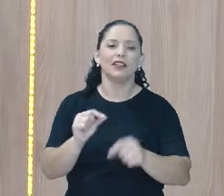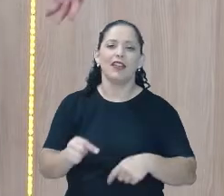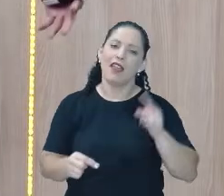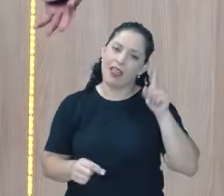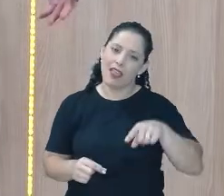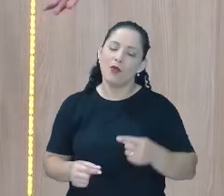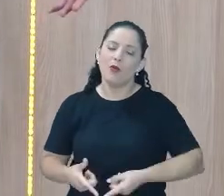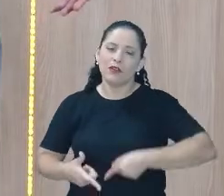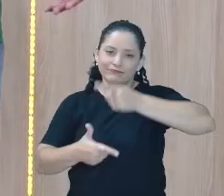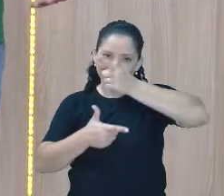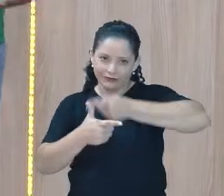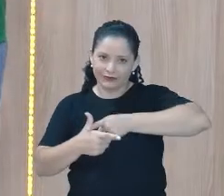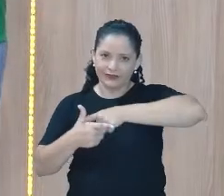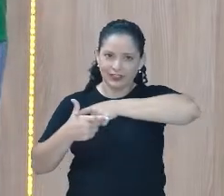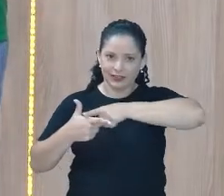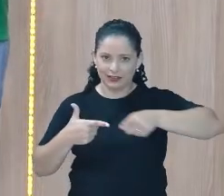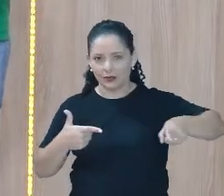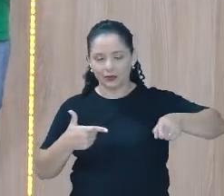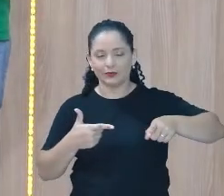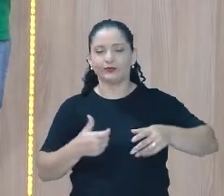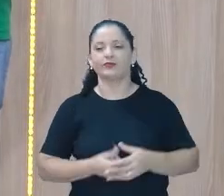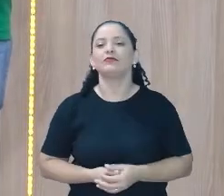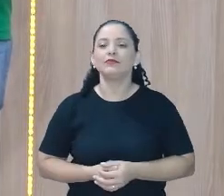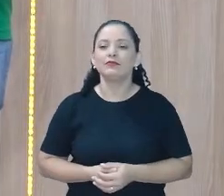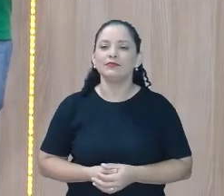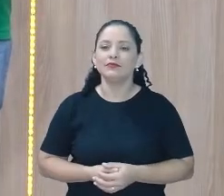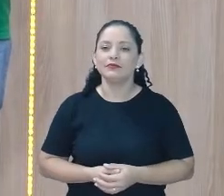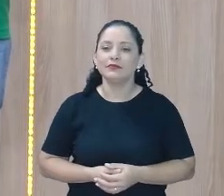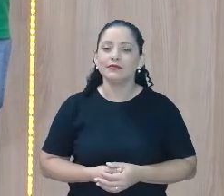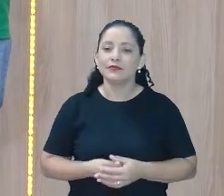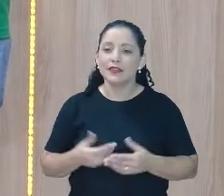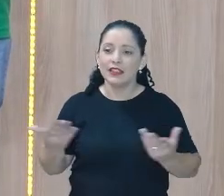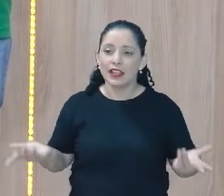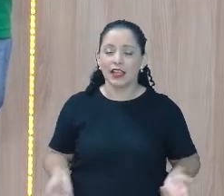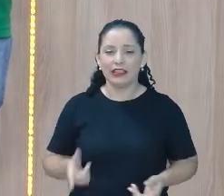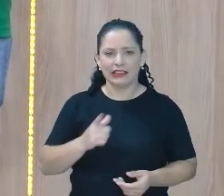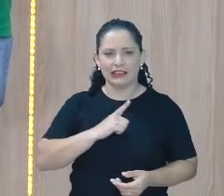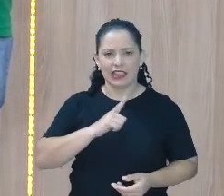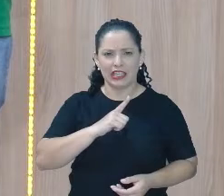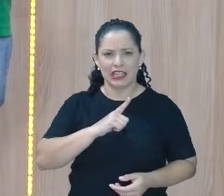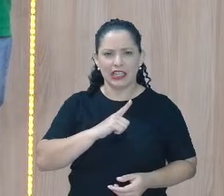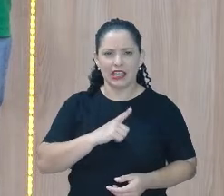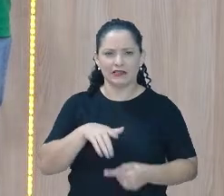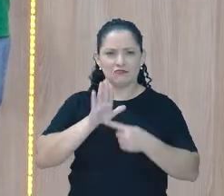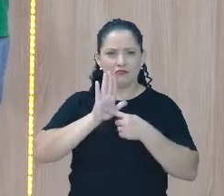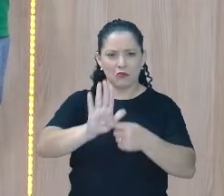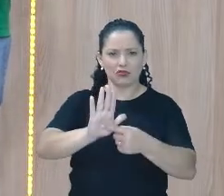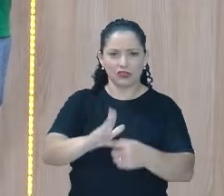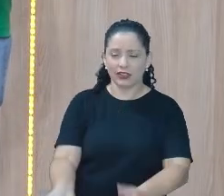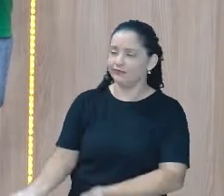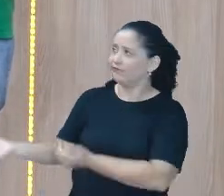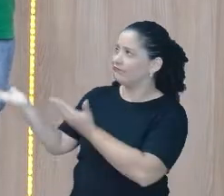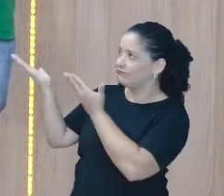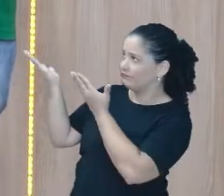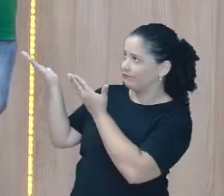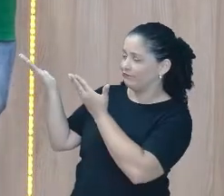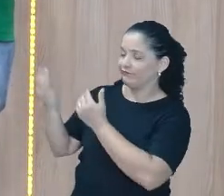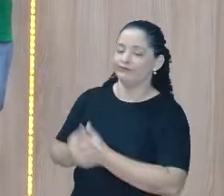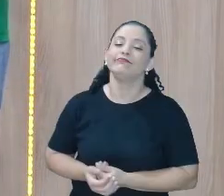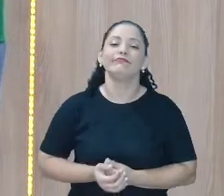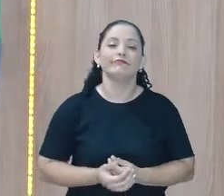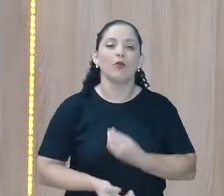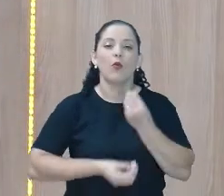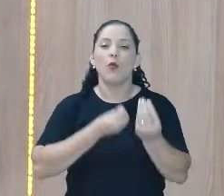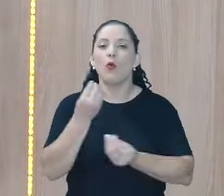uma divisão, certo? E eu tenho aí essa representação dessa fração aí, 3/2, em